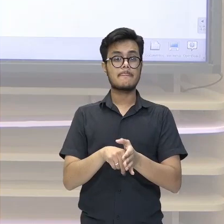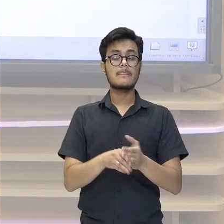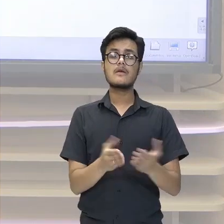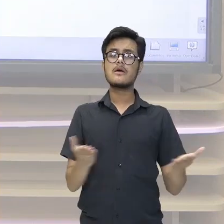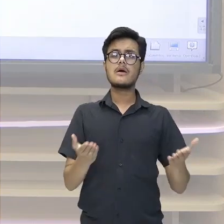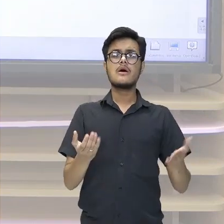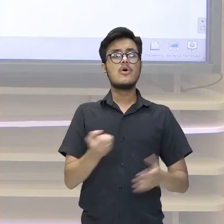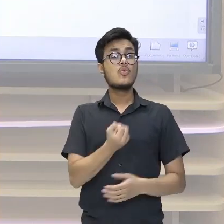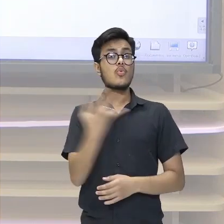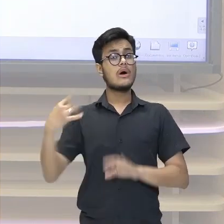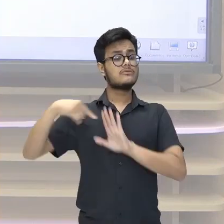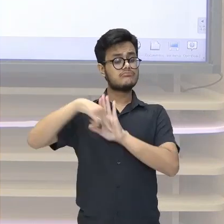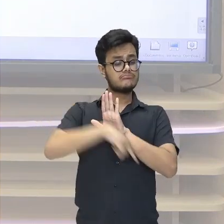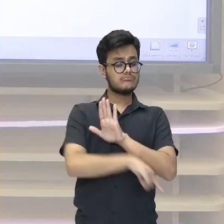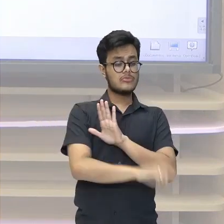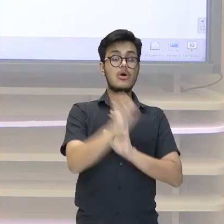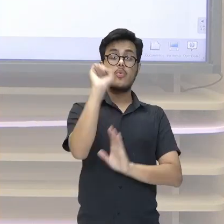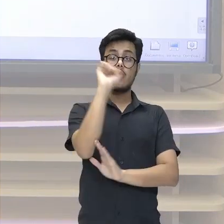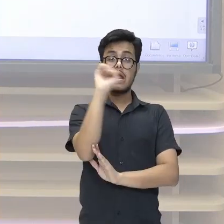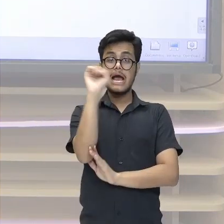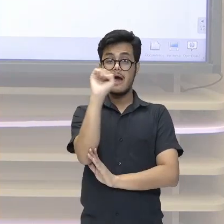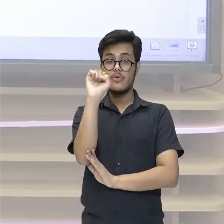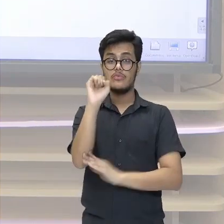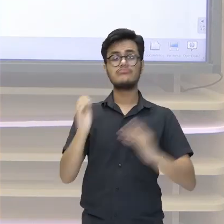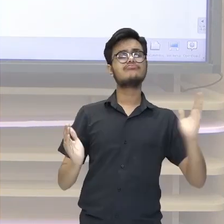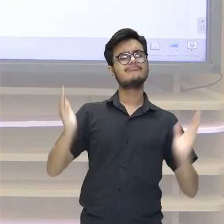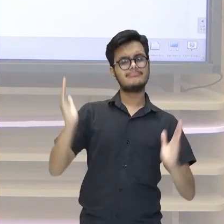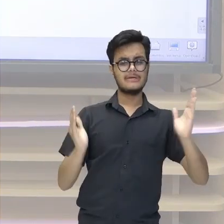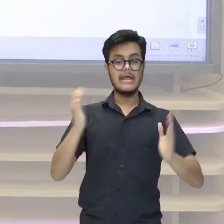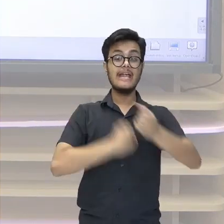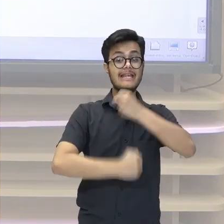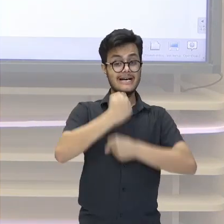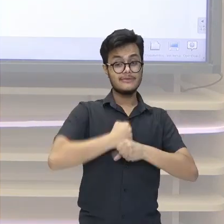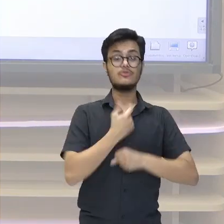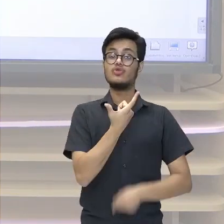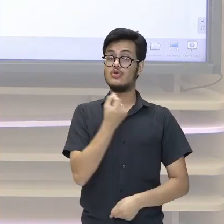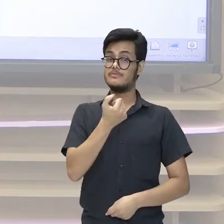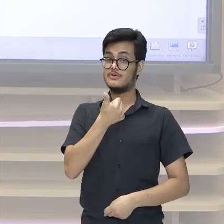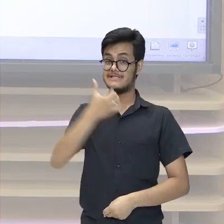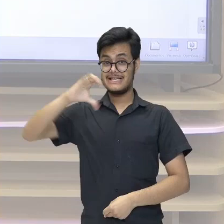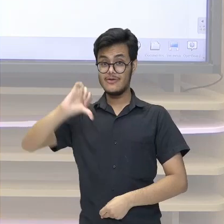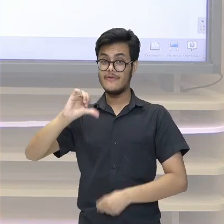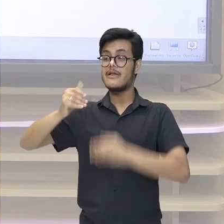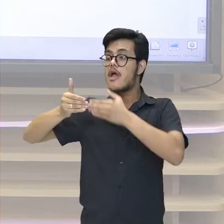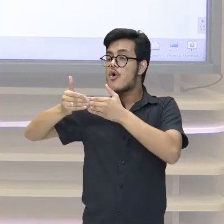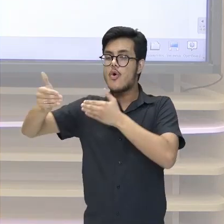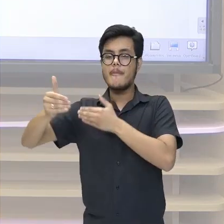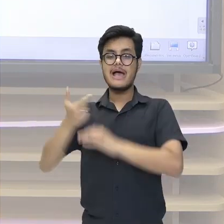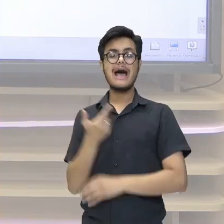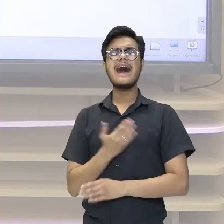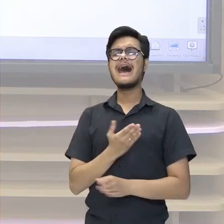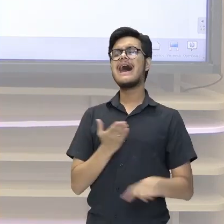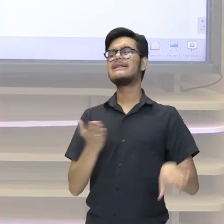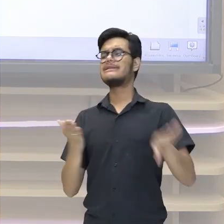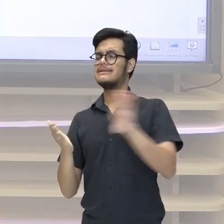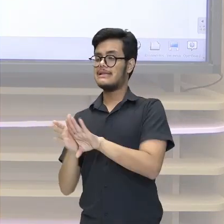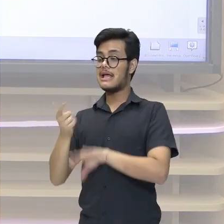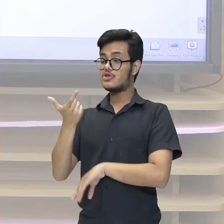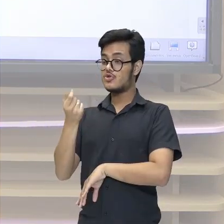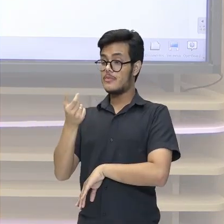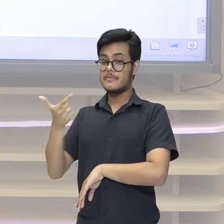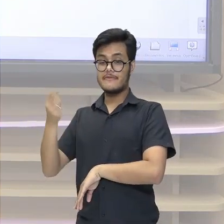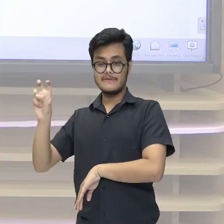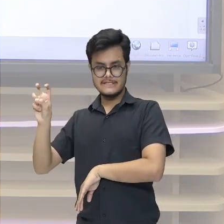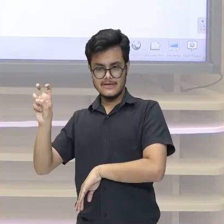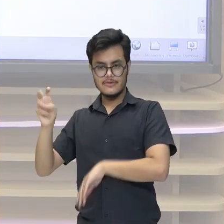a depreciação do carro dentro do intervalo dado de tempo em ano. Então, nós vamos, nesse caso aqui, para calcular esse